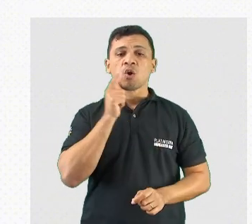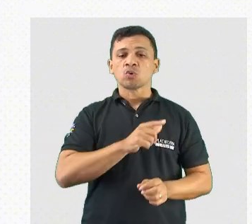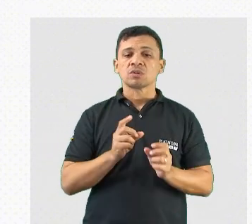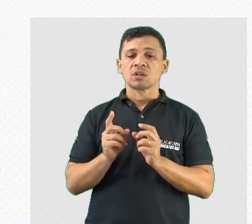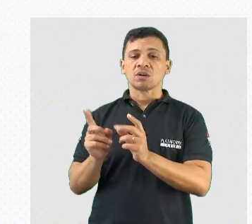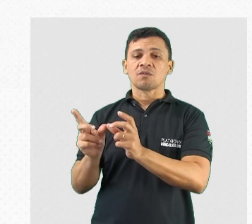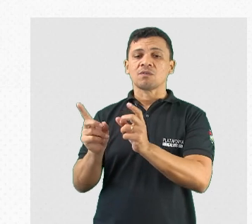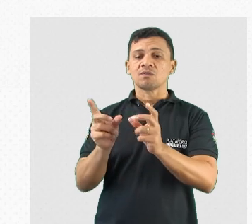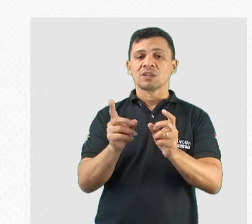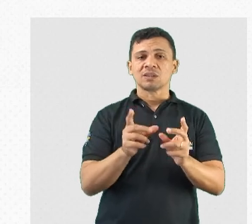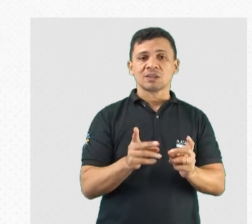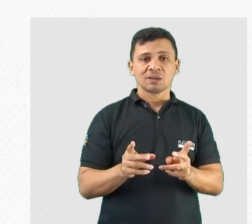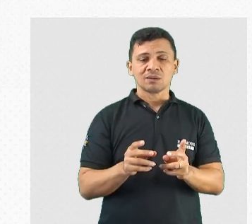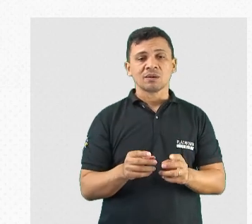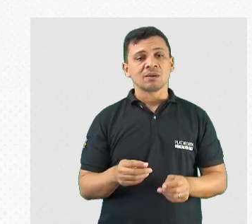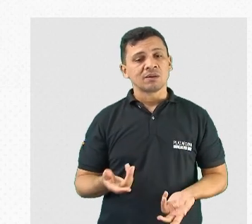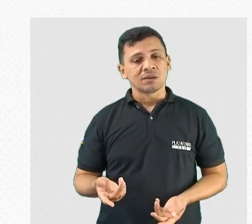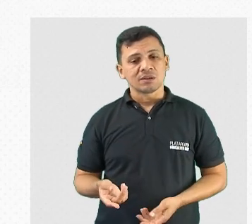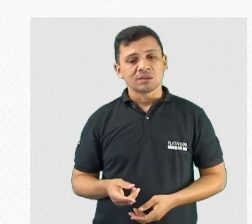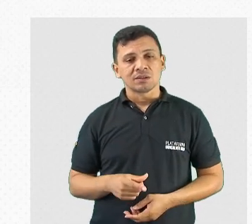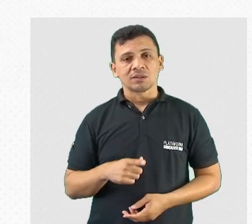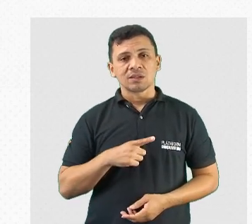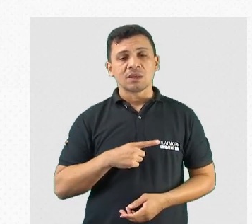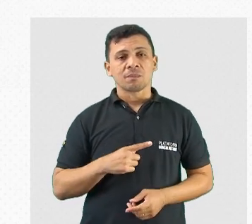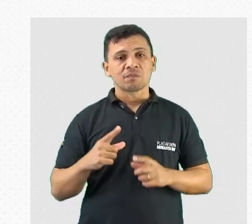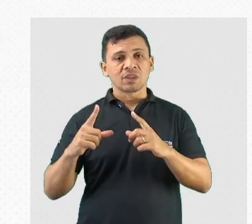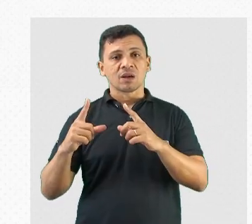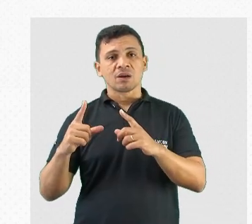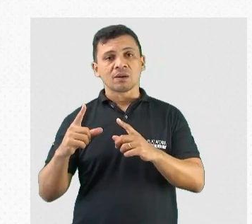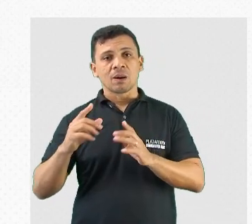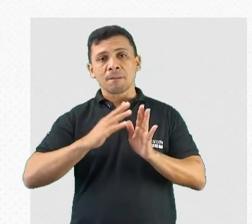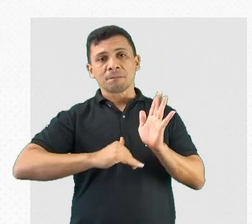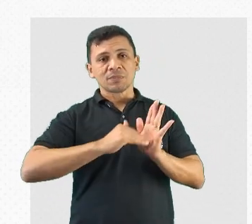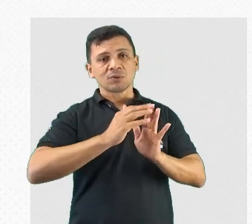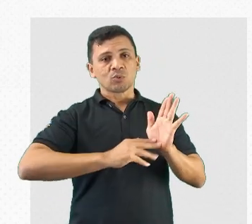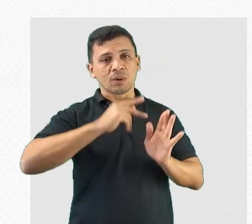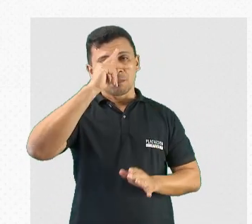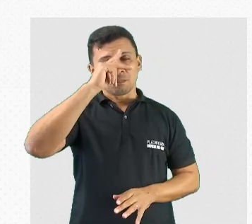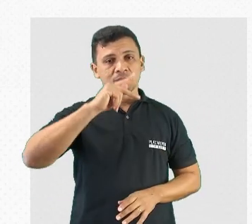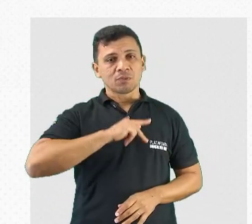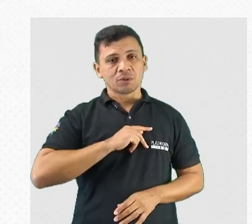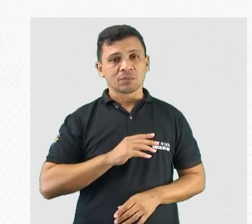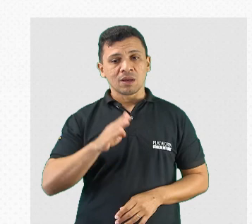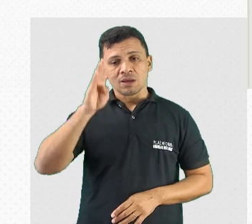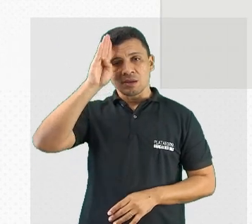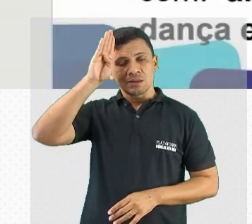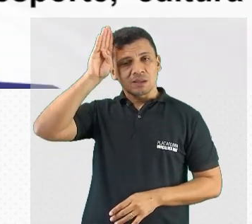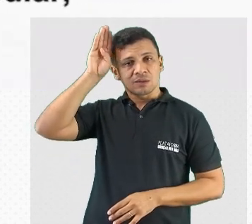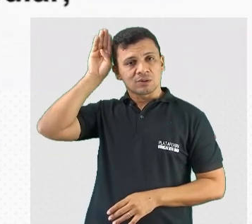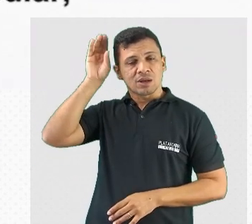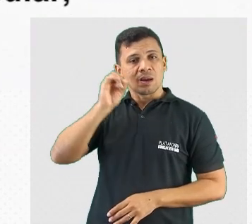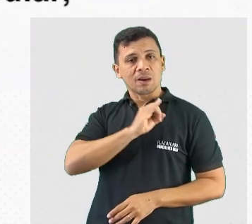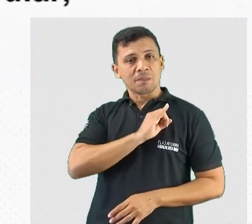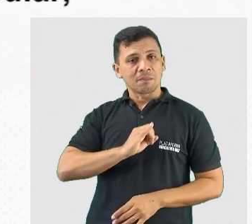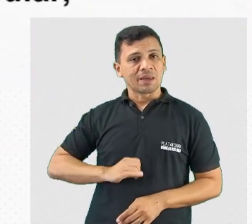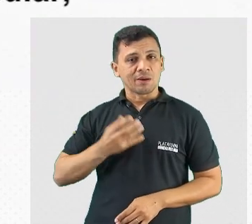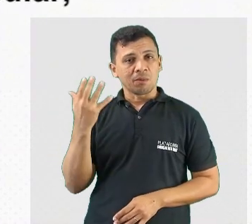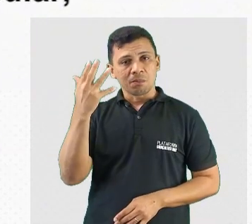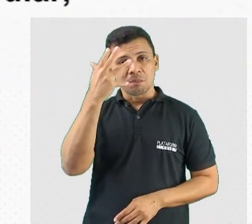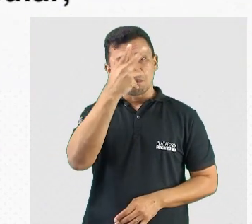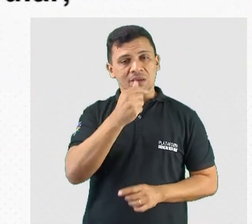o artista precisava sobreviver. E aqui um autorretrato dele, né, na época ele estava na Academia Imperial de Belas Artes, no século